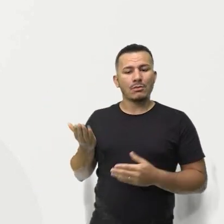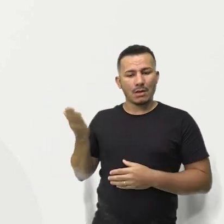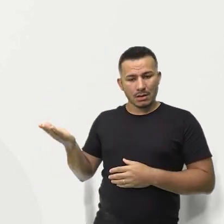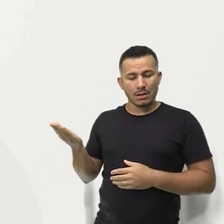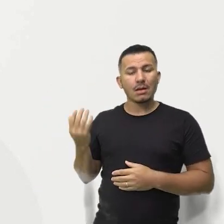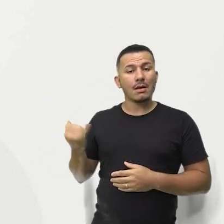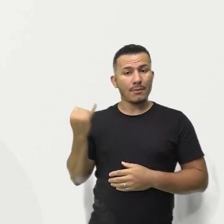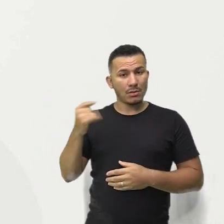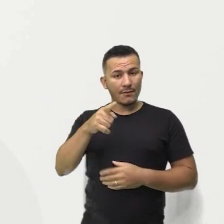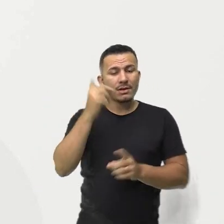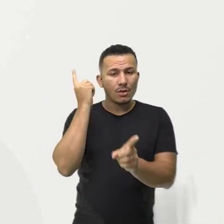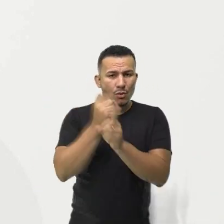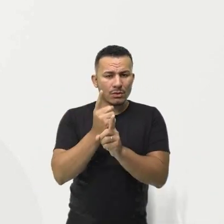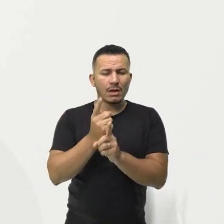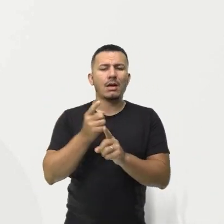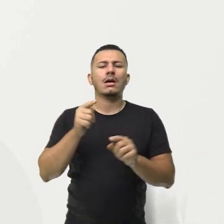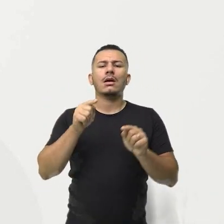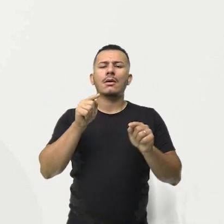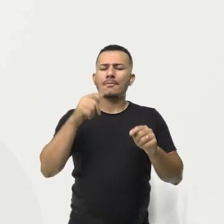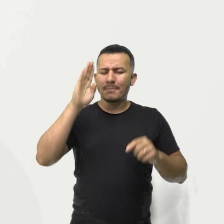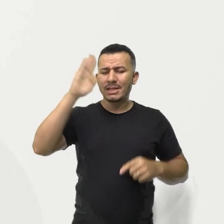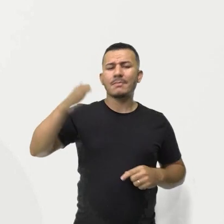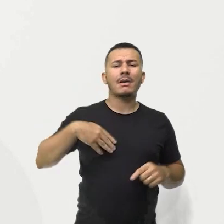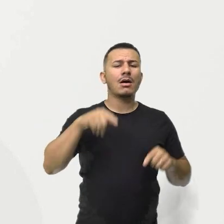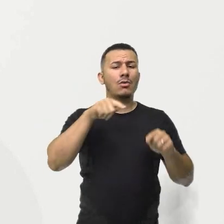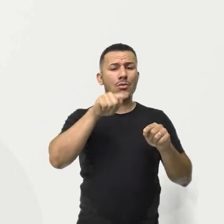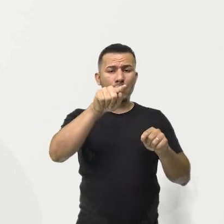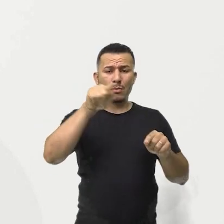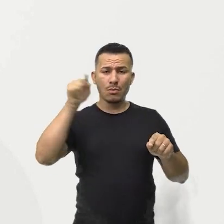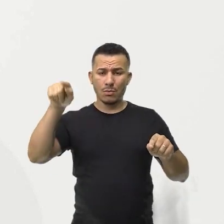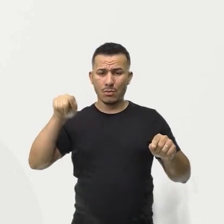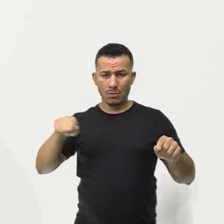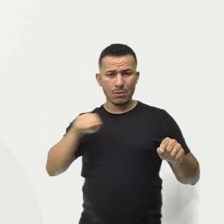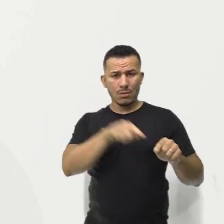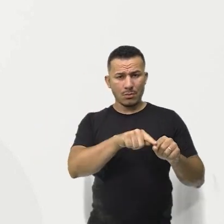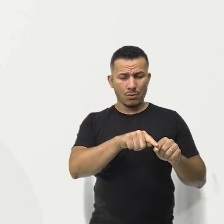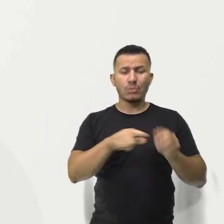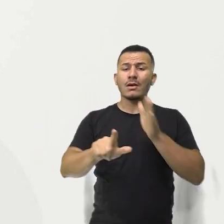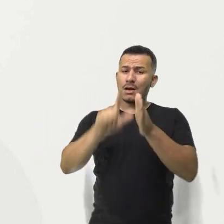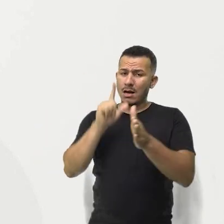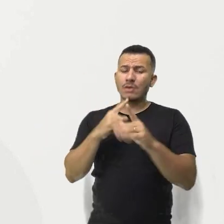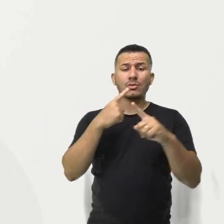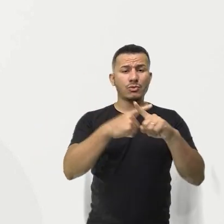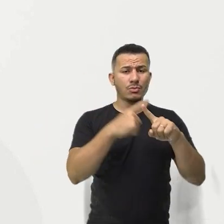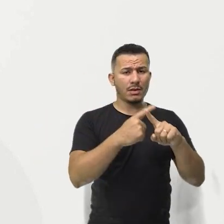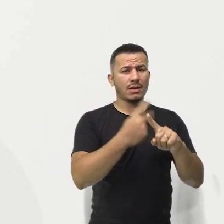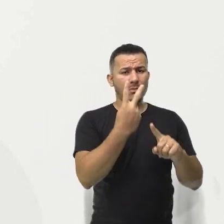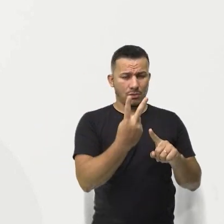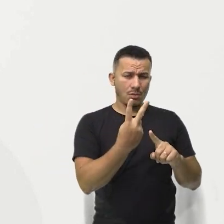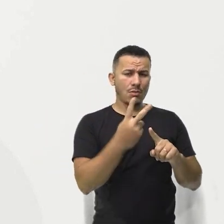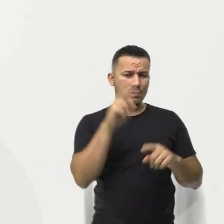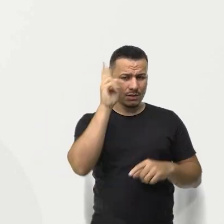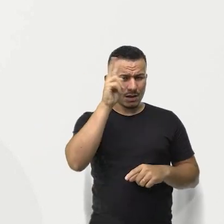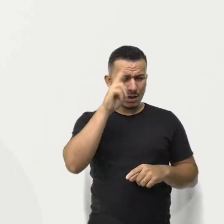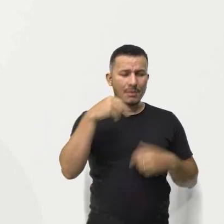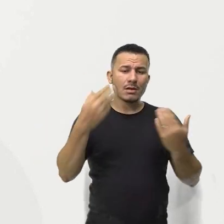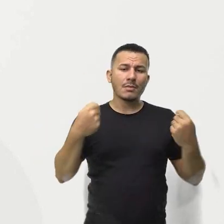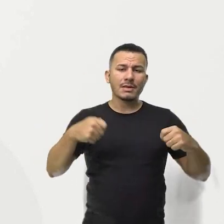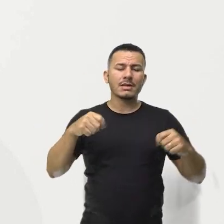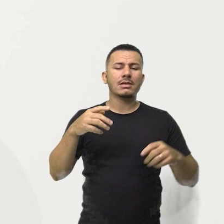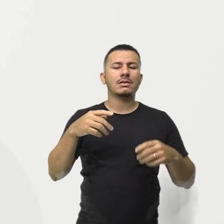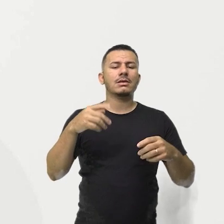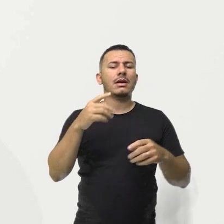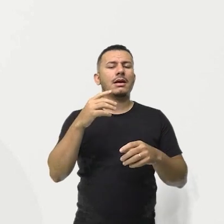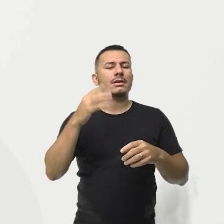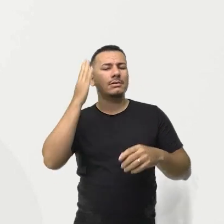Que é só um esboço, porque na próxima cartela o professor trouxe para você bem desenhadinha, bem bonito. Mas assim, é importante que você